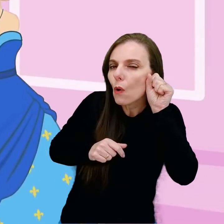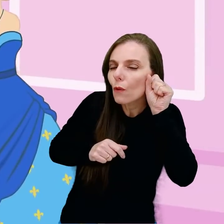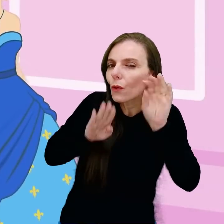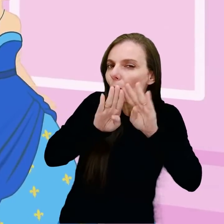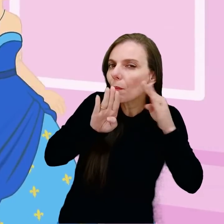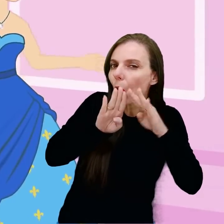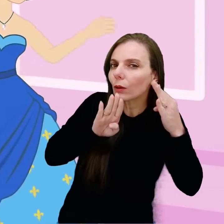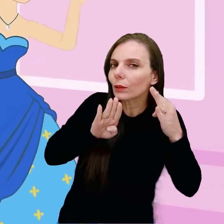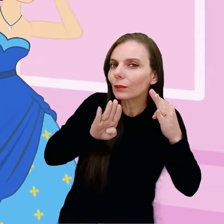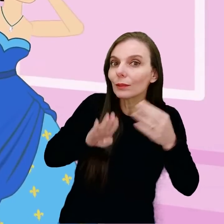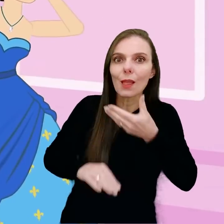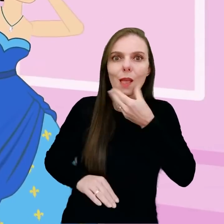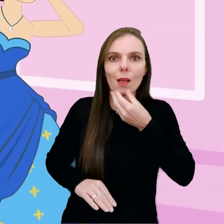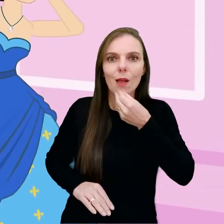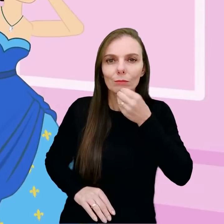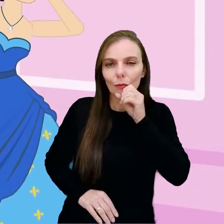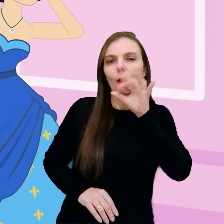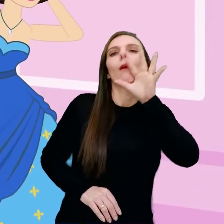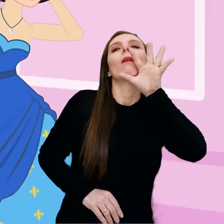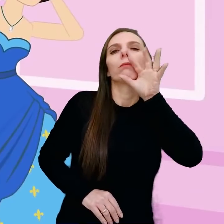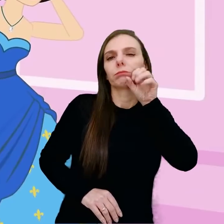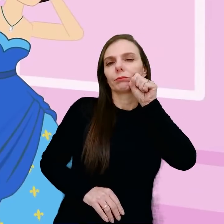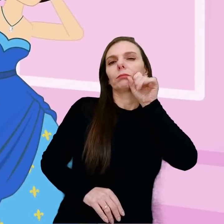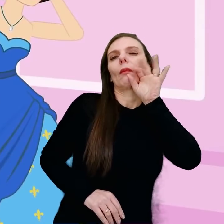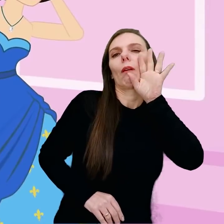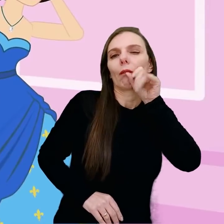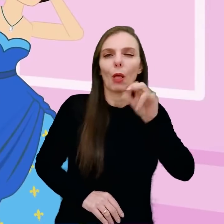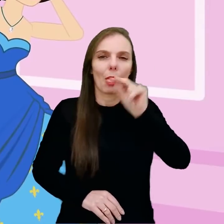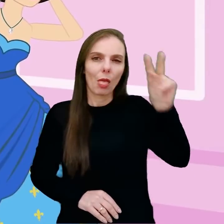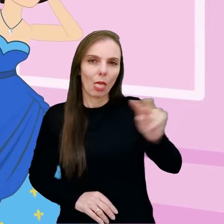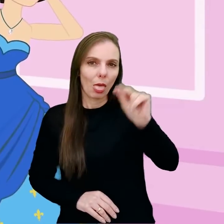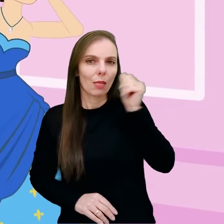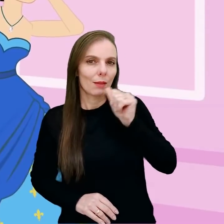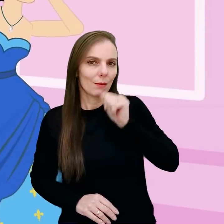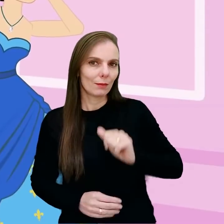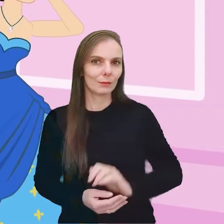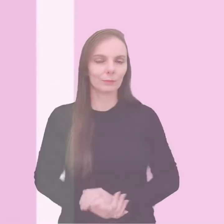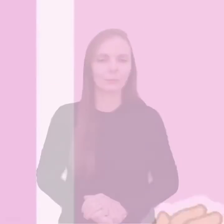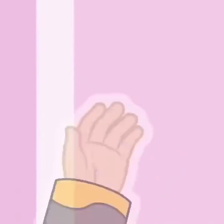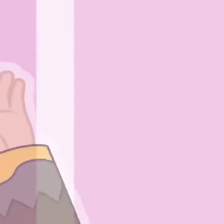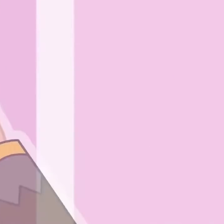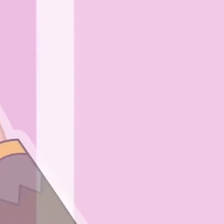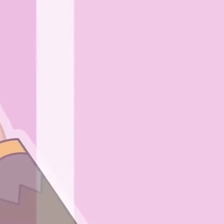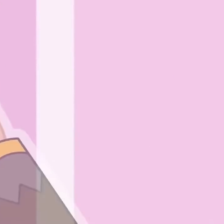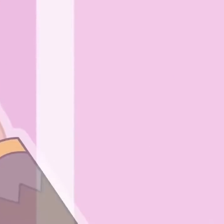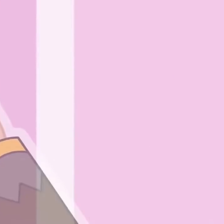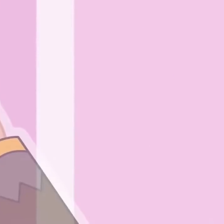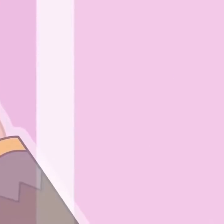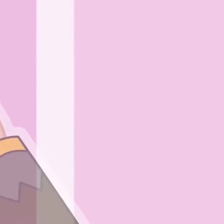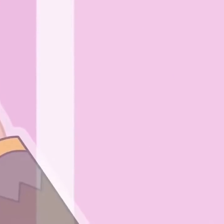escutou atrás da porta. E então ele começou a roncar para enganar as princesas.